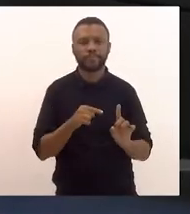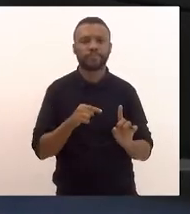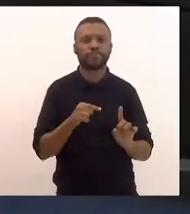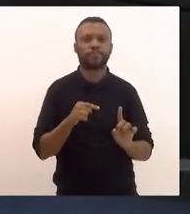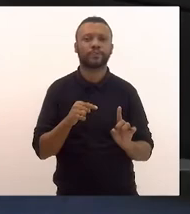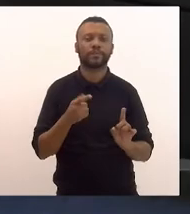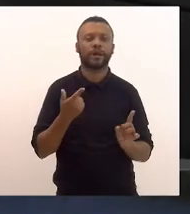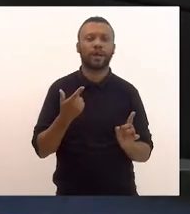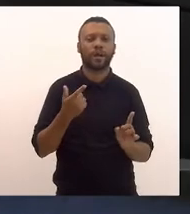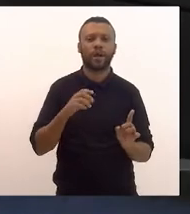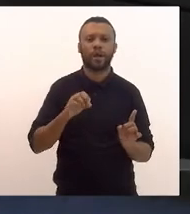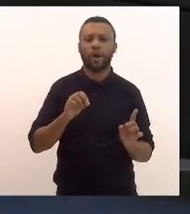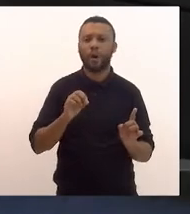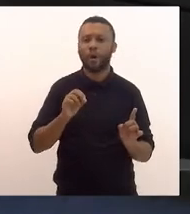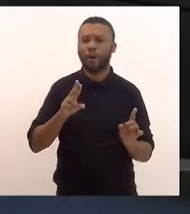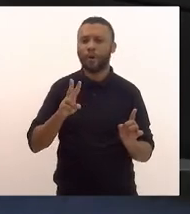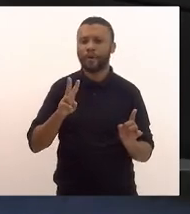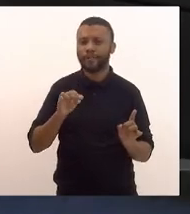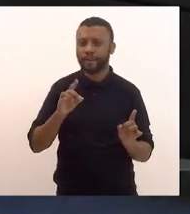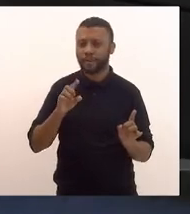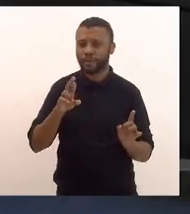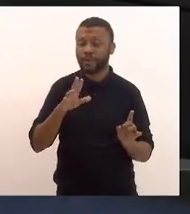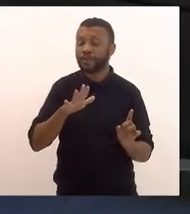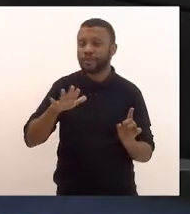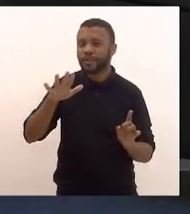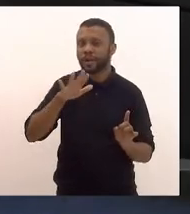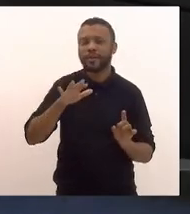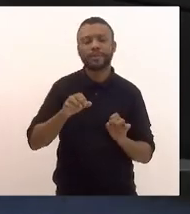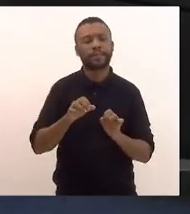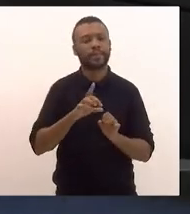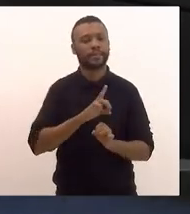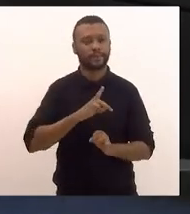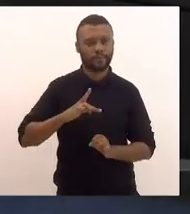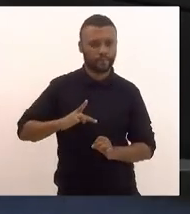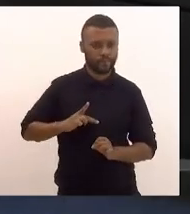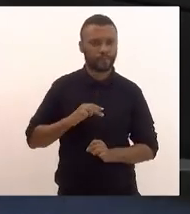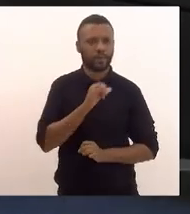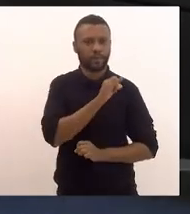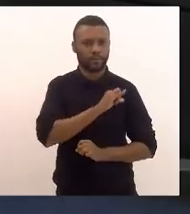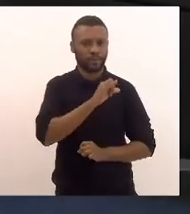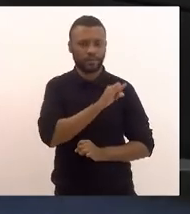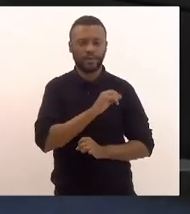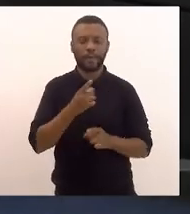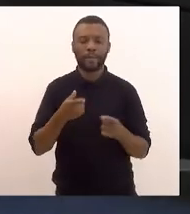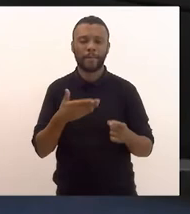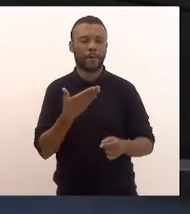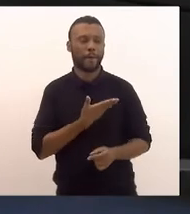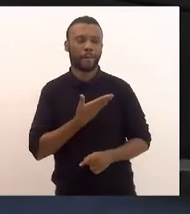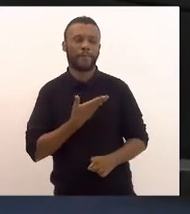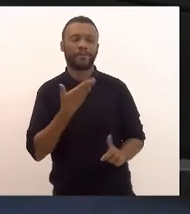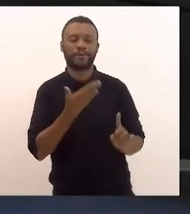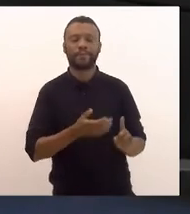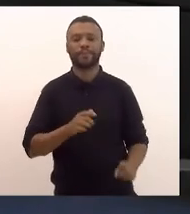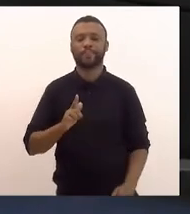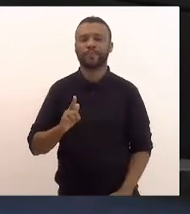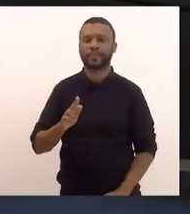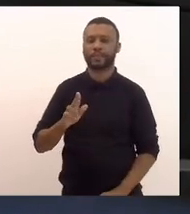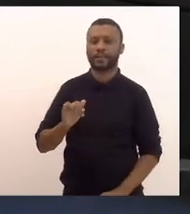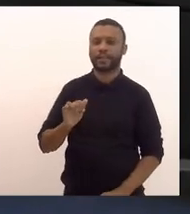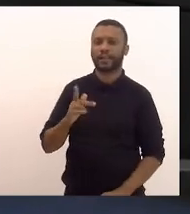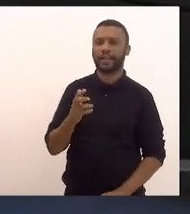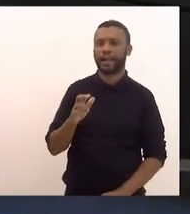Ouvidor geral da Defensoria Pública do Estado do Rio de Janeiro e o parceiro Guilherme Pimentel